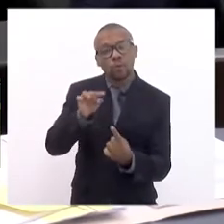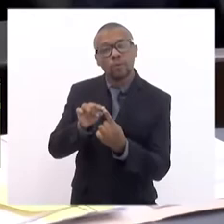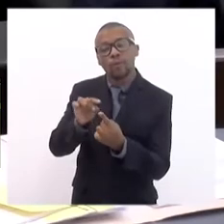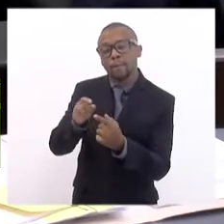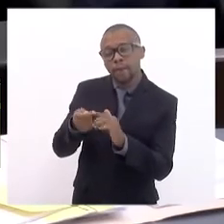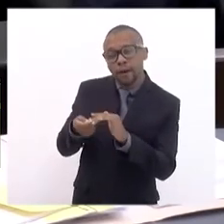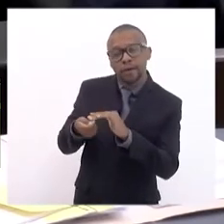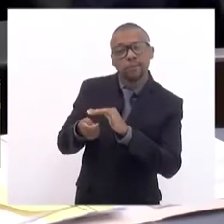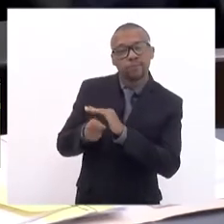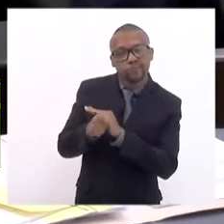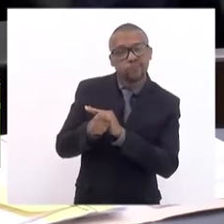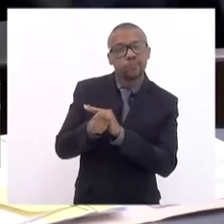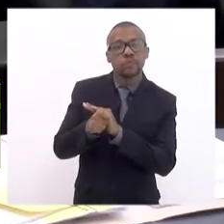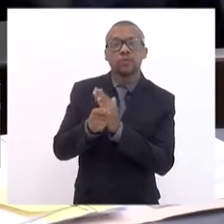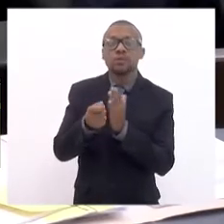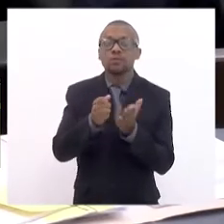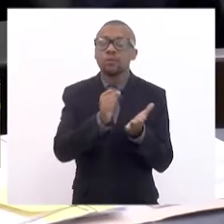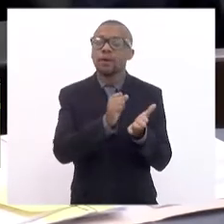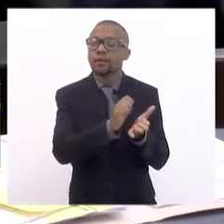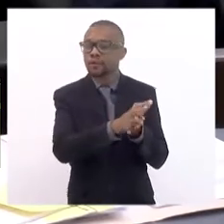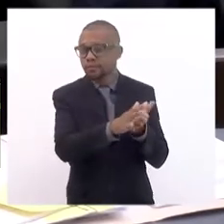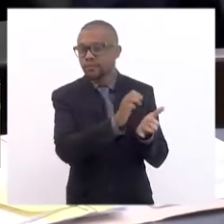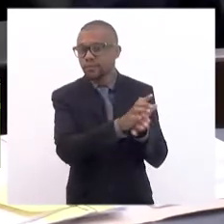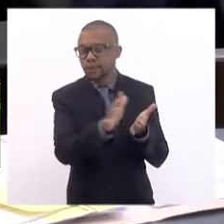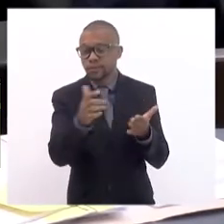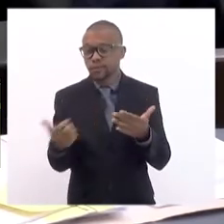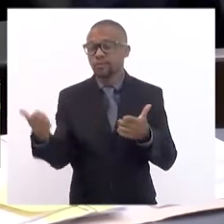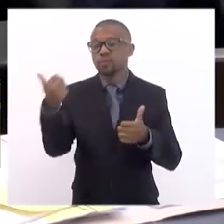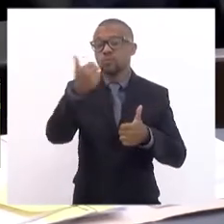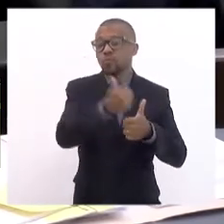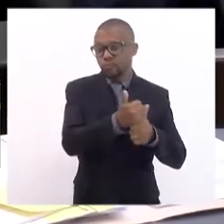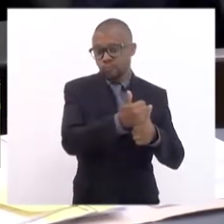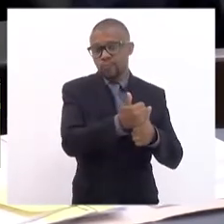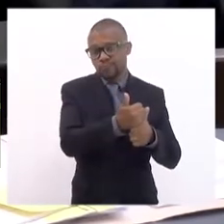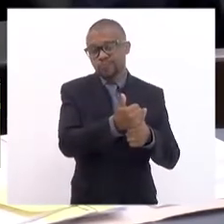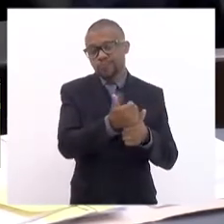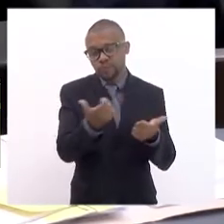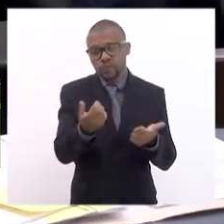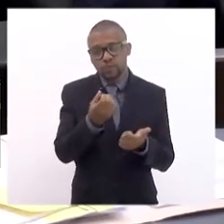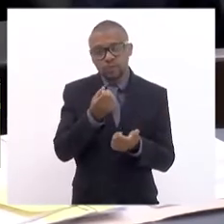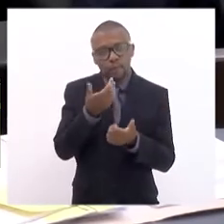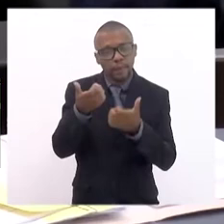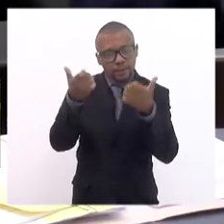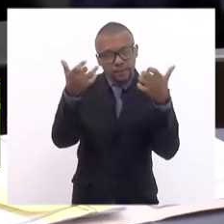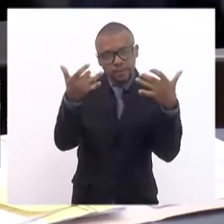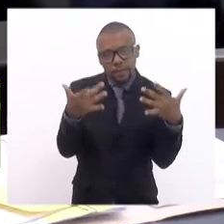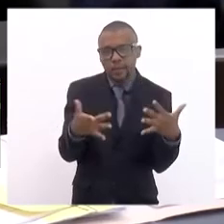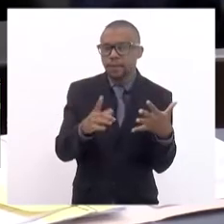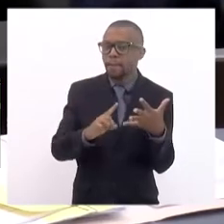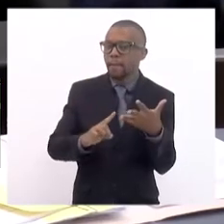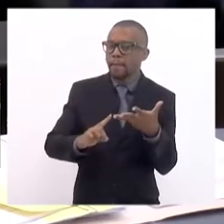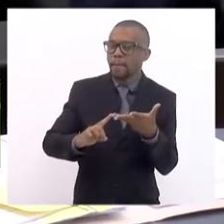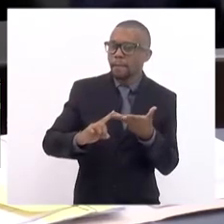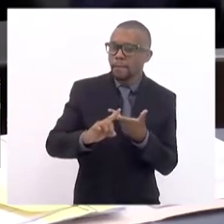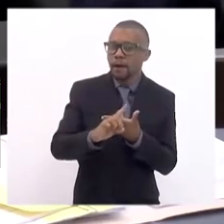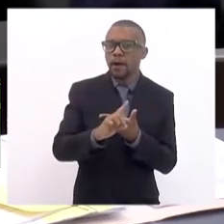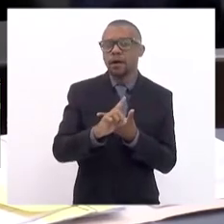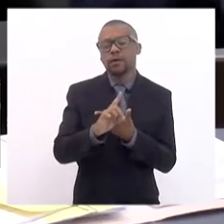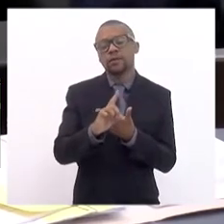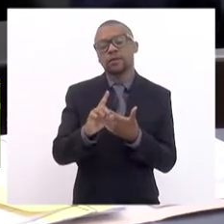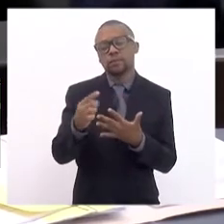determinada despesa, como foi muito bem falado aqui, né, em todas as exposições